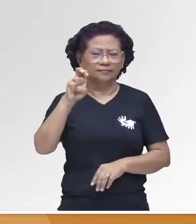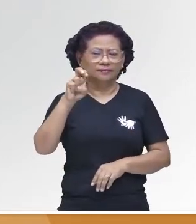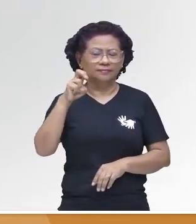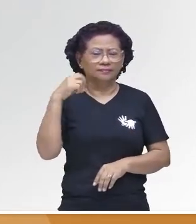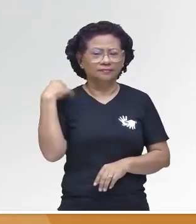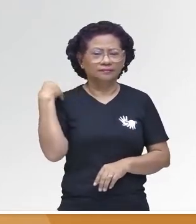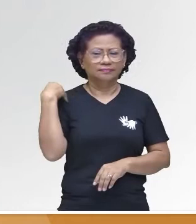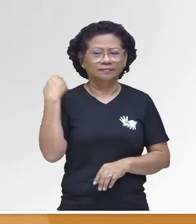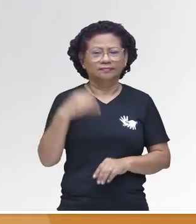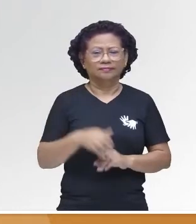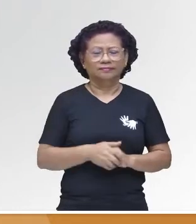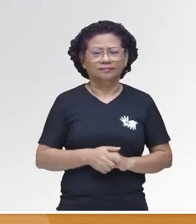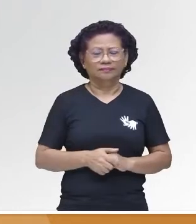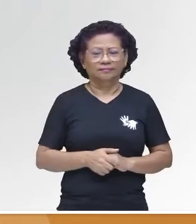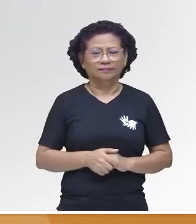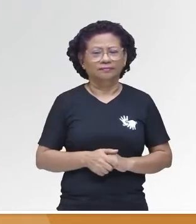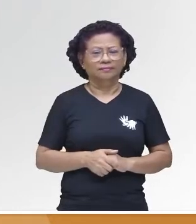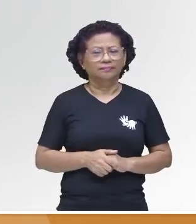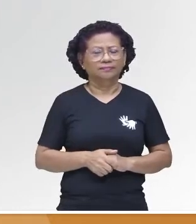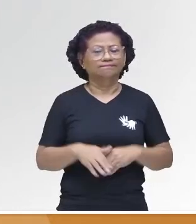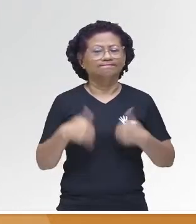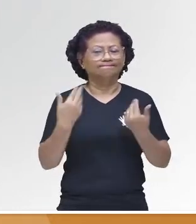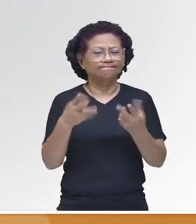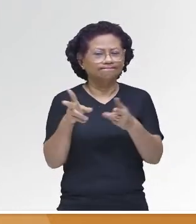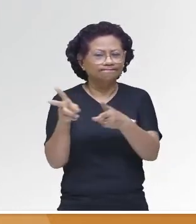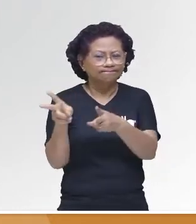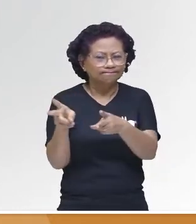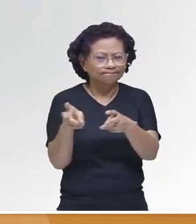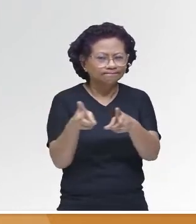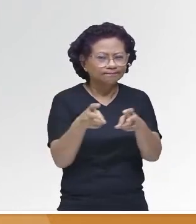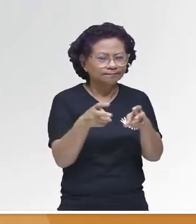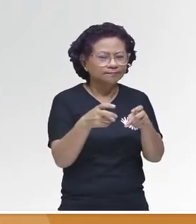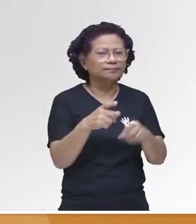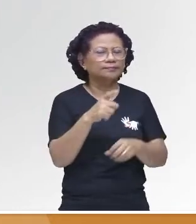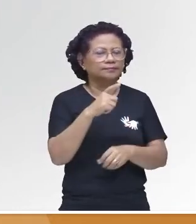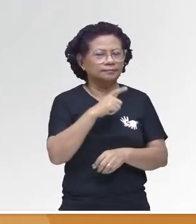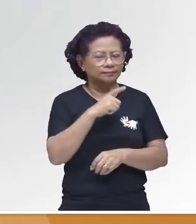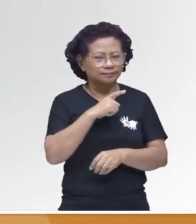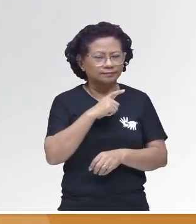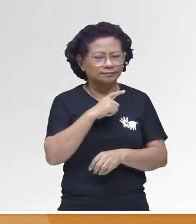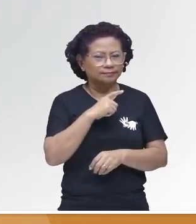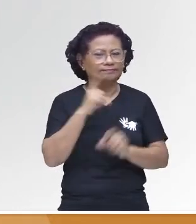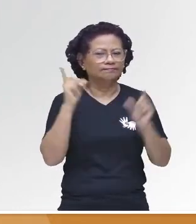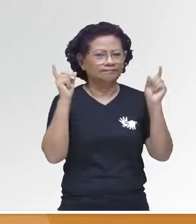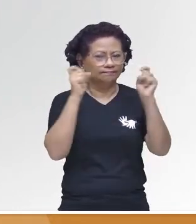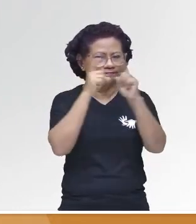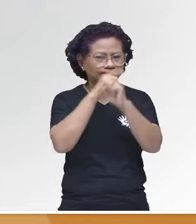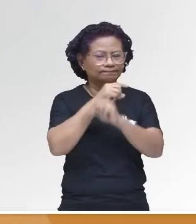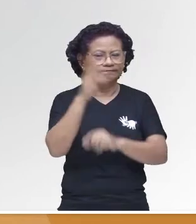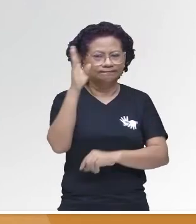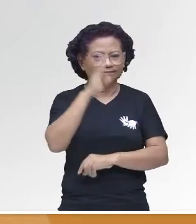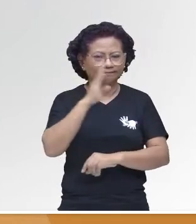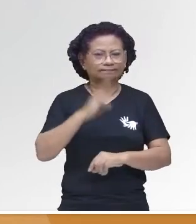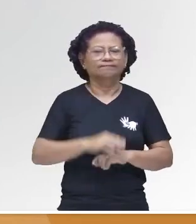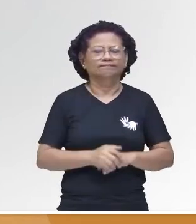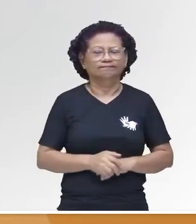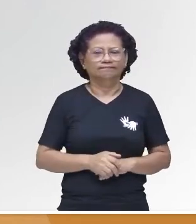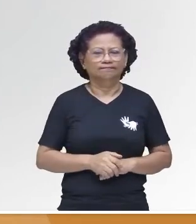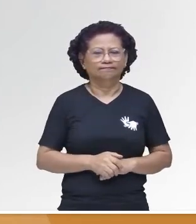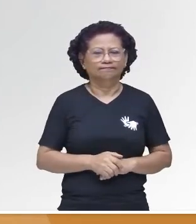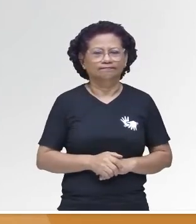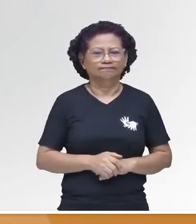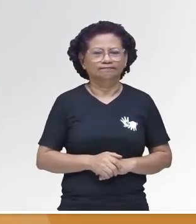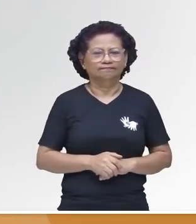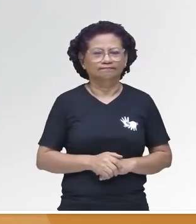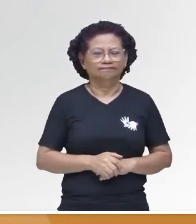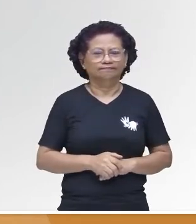ali. Então, observem bem, senhores, nós temos aqui uma situação complicada no Brasil. O imperador foi embora, o imperador que ficou era